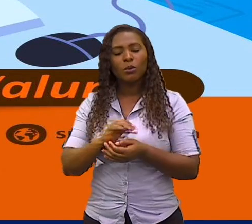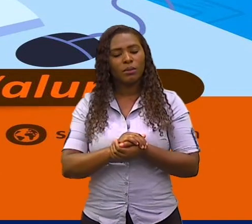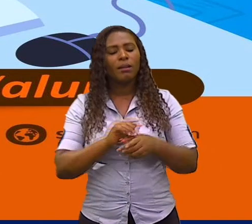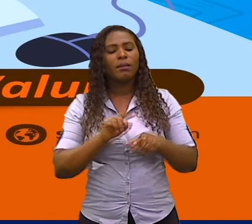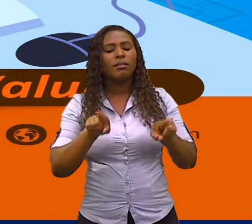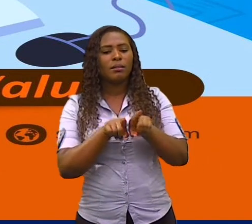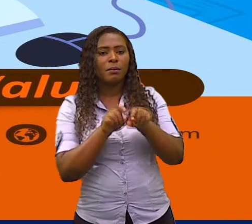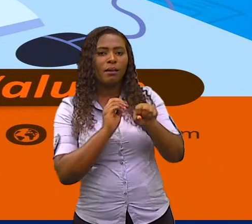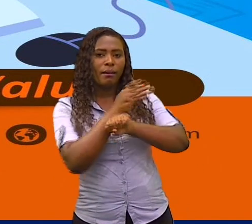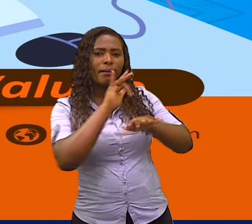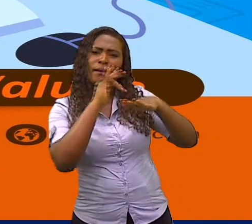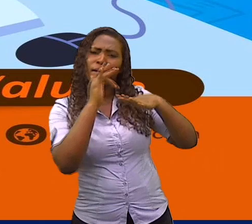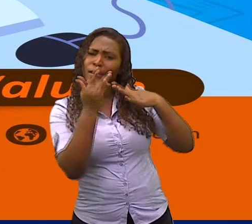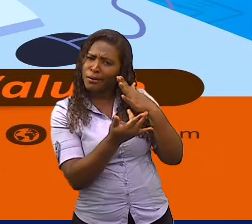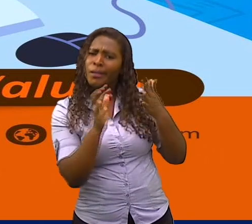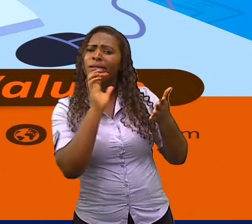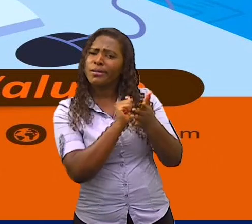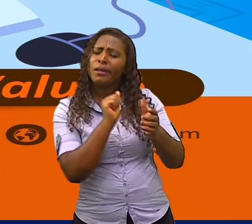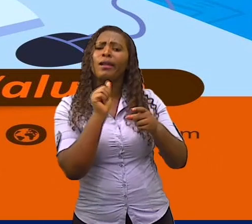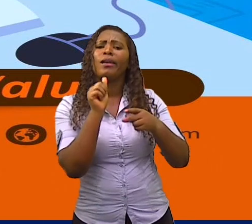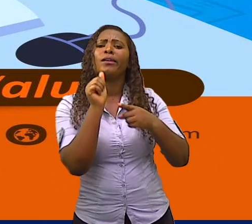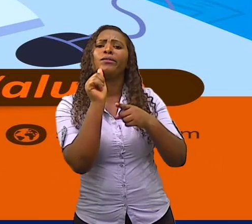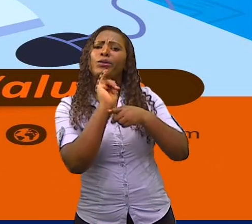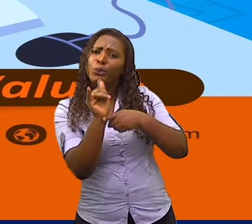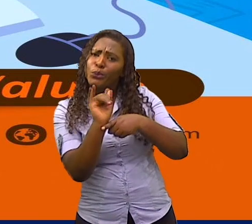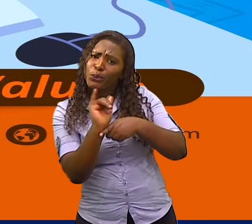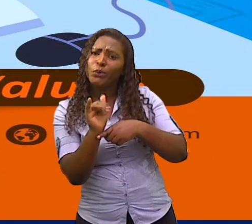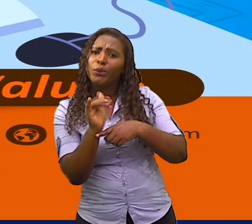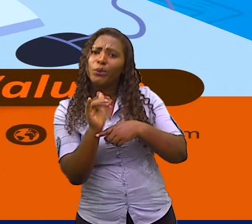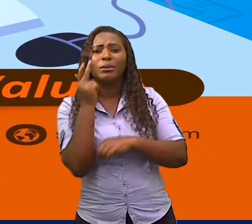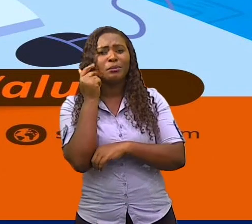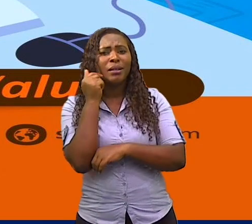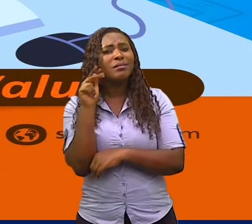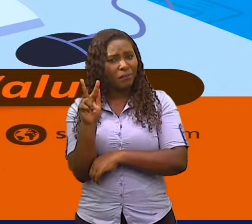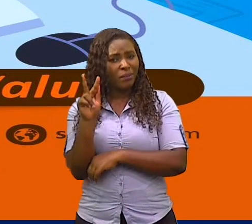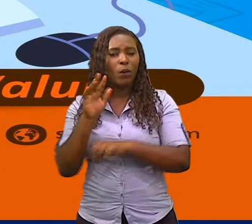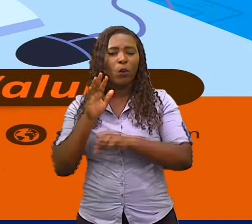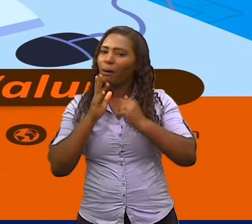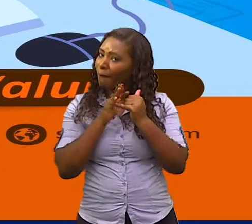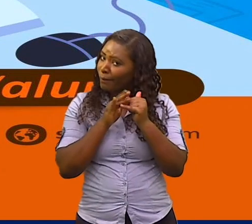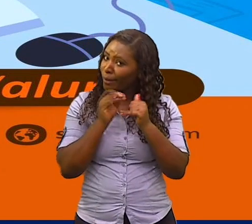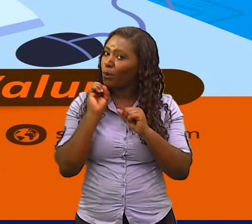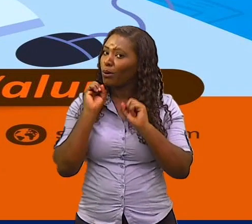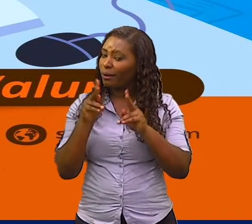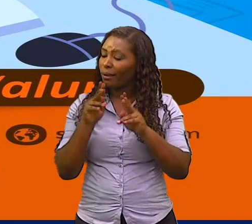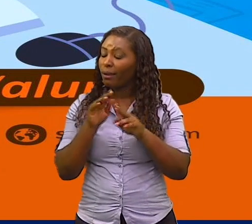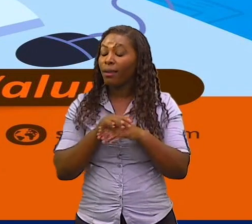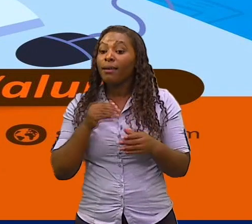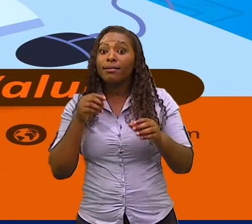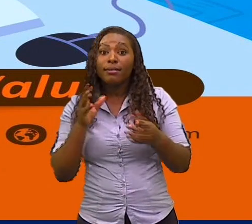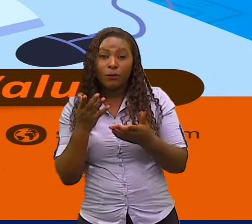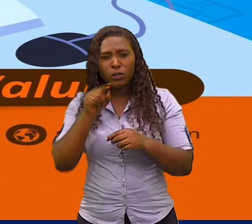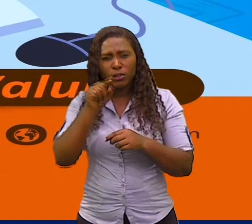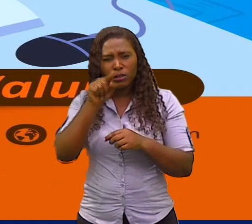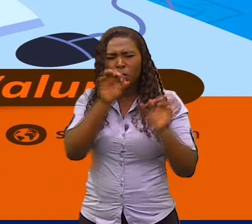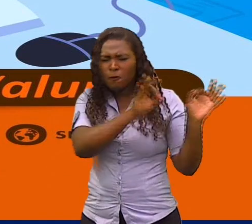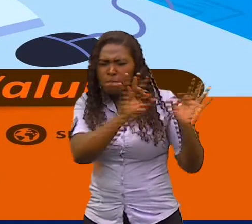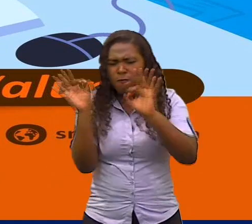acesse nossas redes sociais e se inscreva em nosso canal no YouTube. Essa aula está aqui gravada, você pode ver quantas vezes